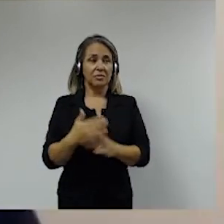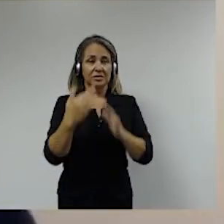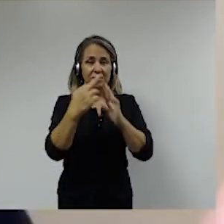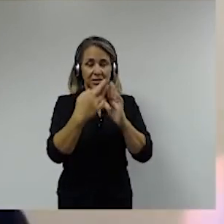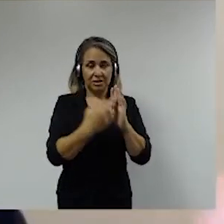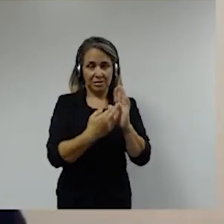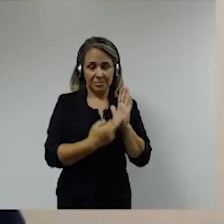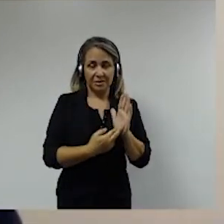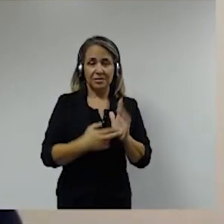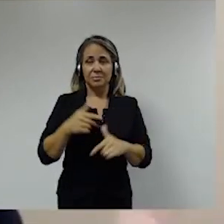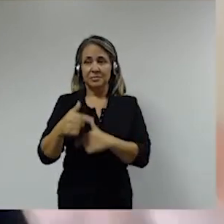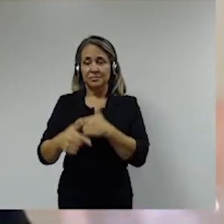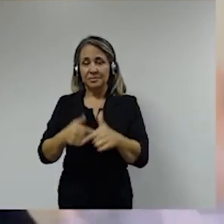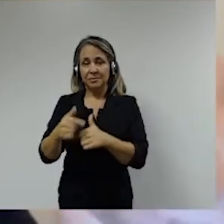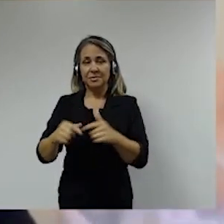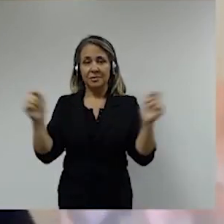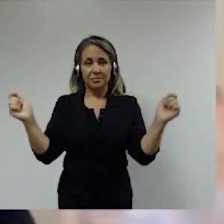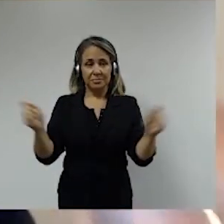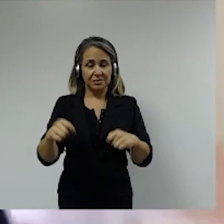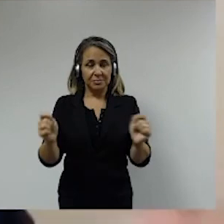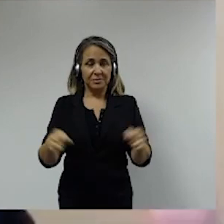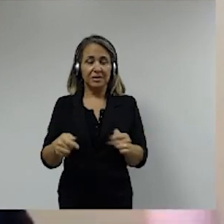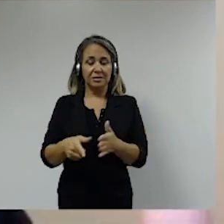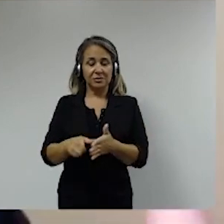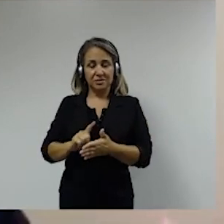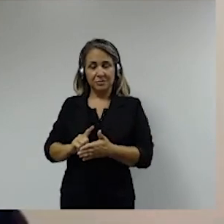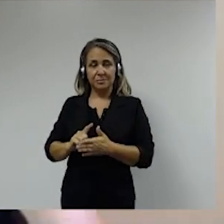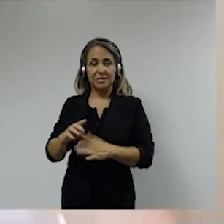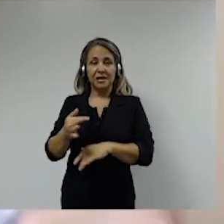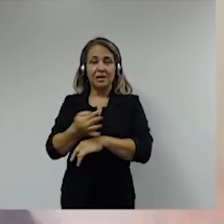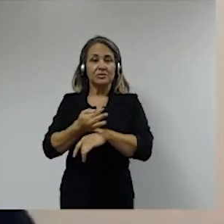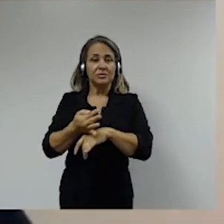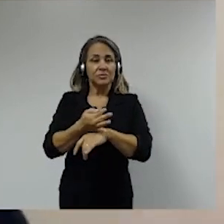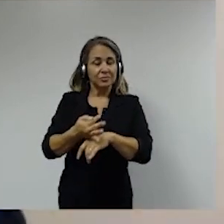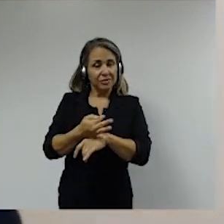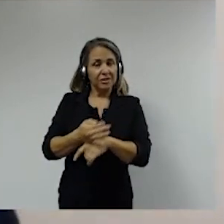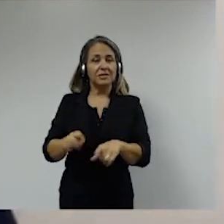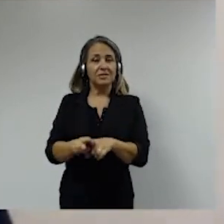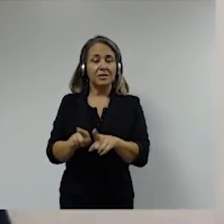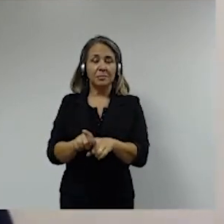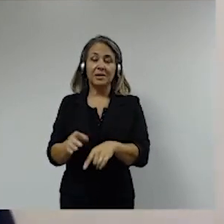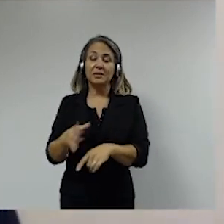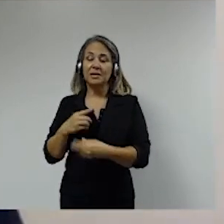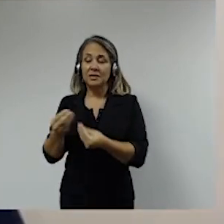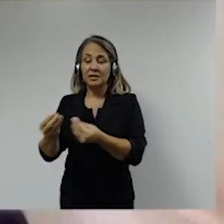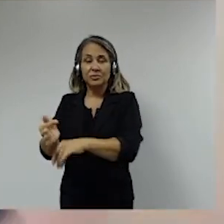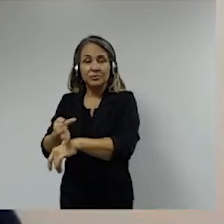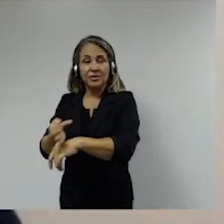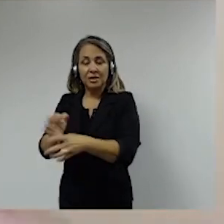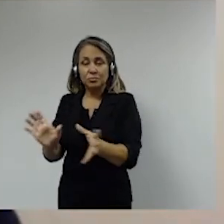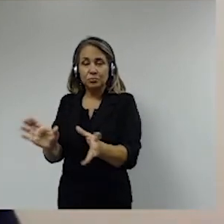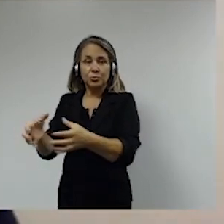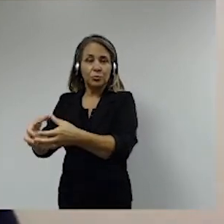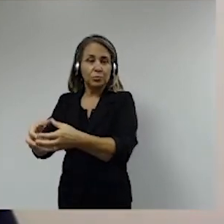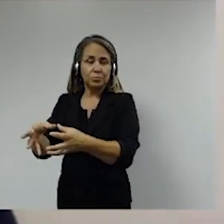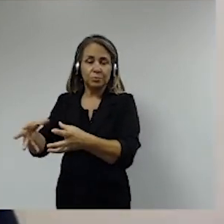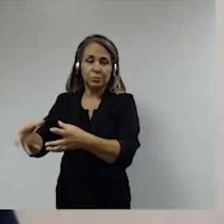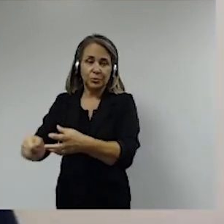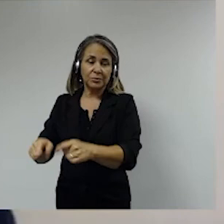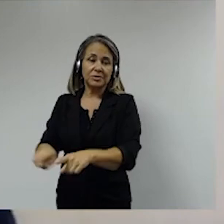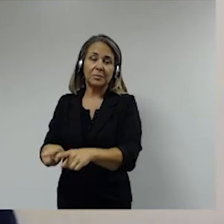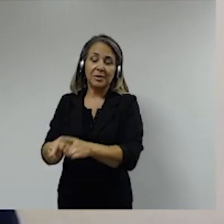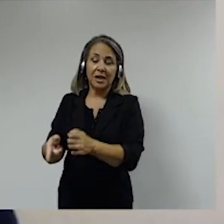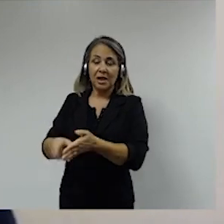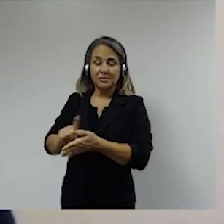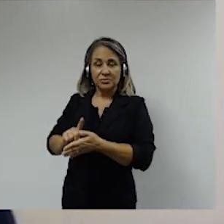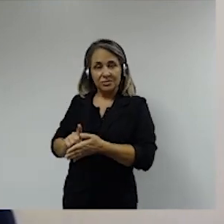para o teletrabalho, a possibilidade de antecipação de férias individuais e concessão de férias coletivas, o aproveitamento e antecipação de